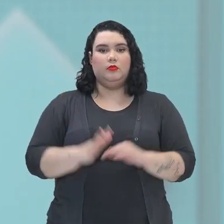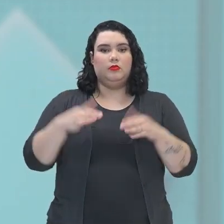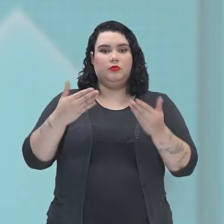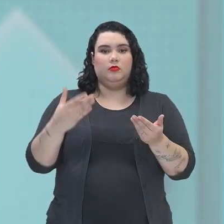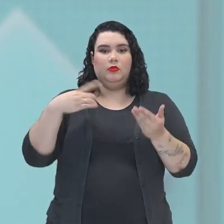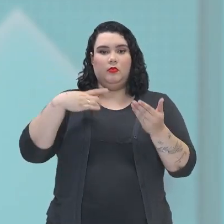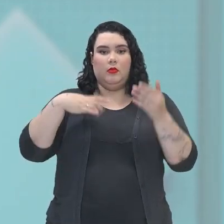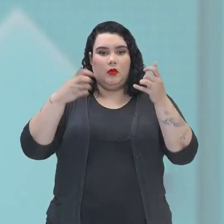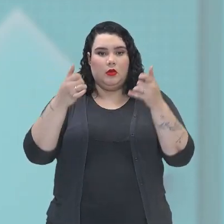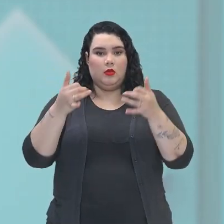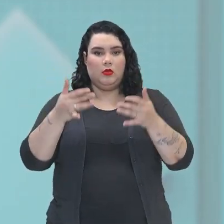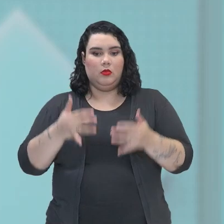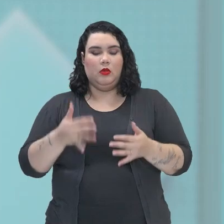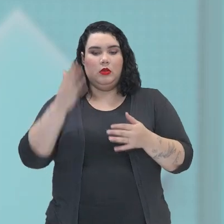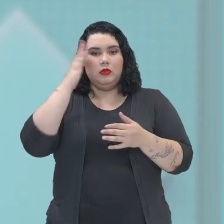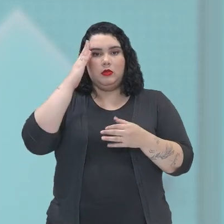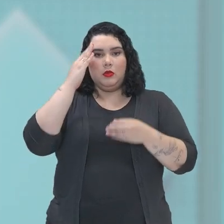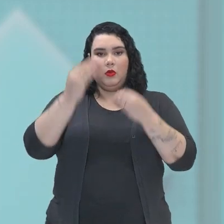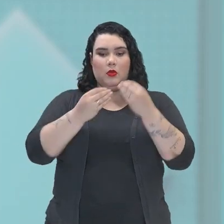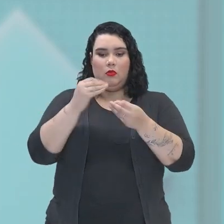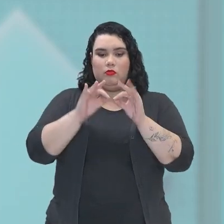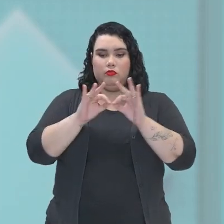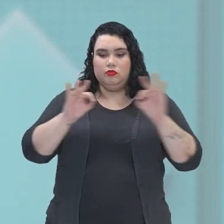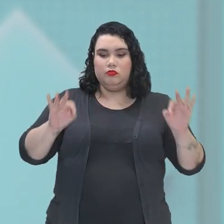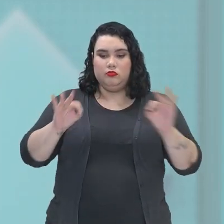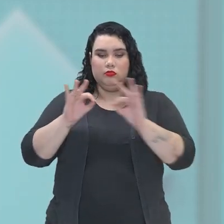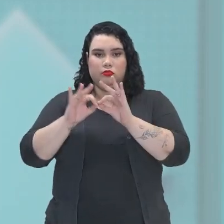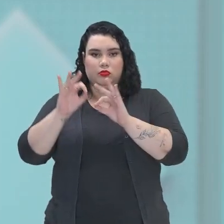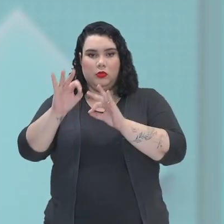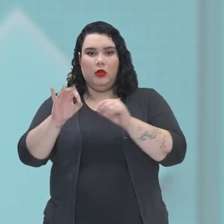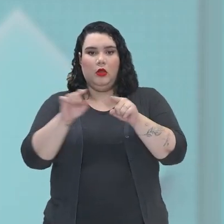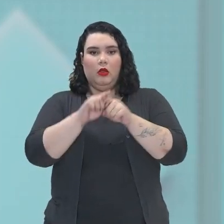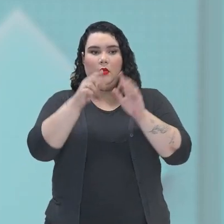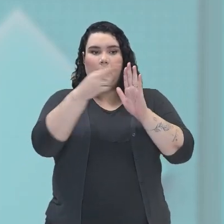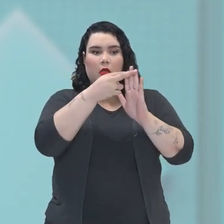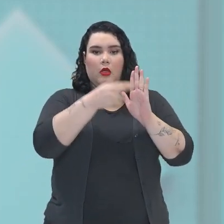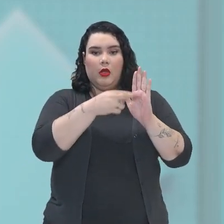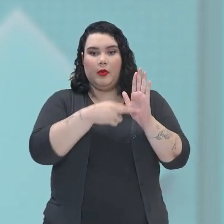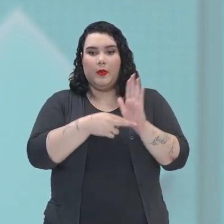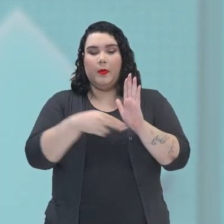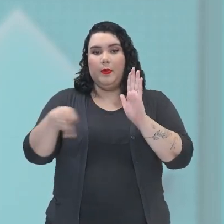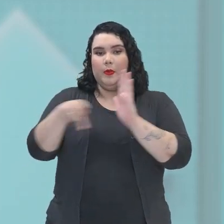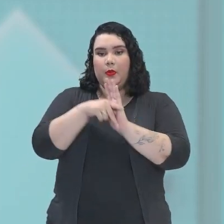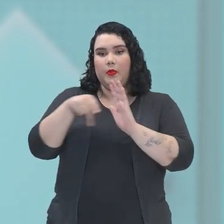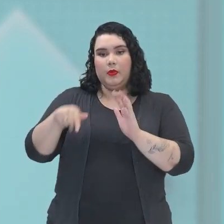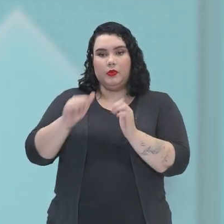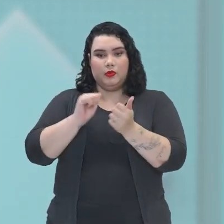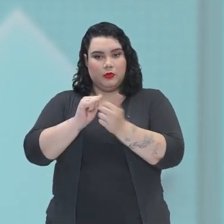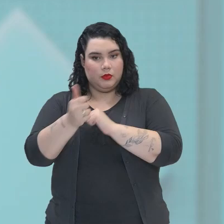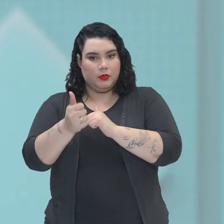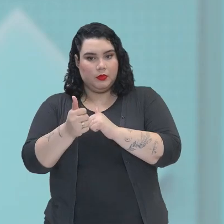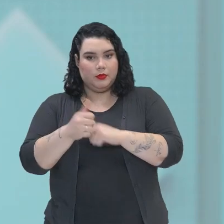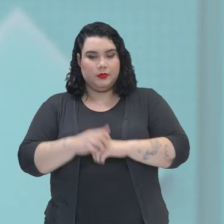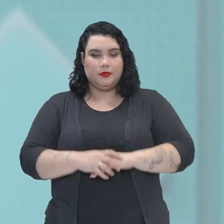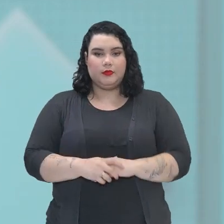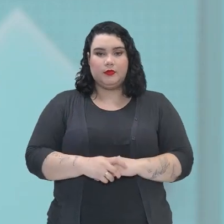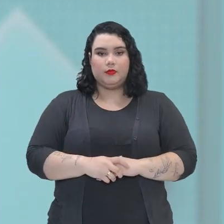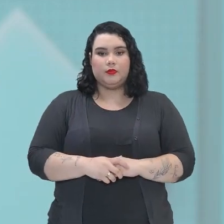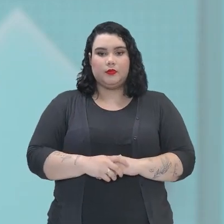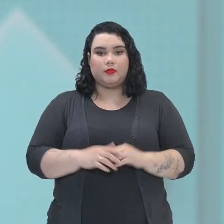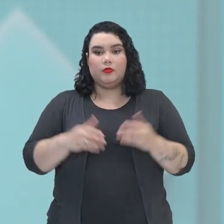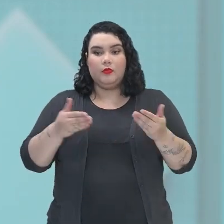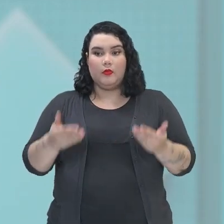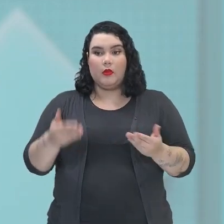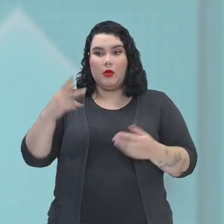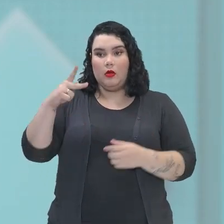as dimensões de quadra e o regulamento que rege o esporte mundialmente. Então, gente, o